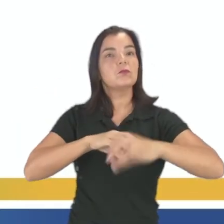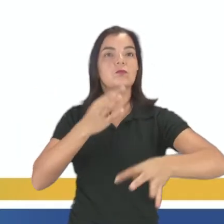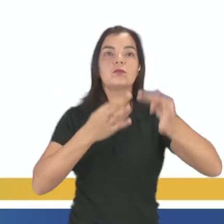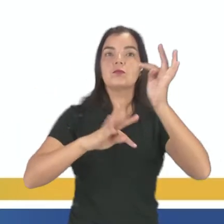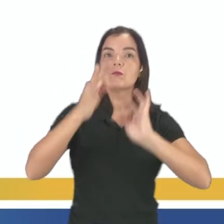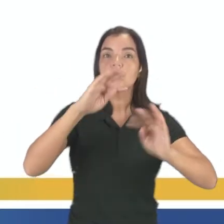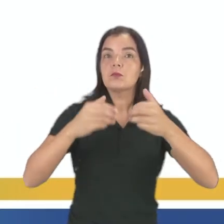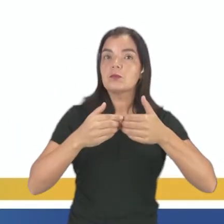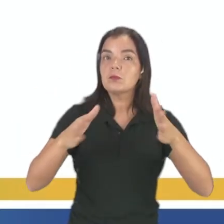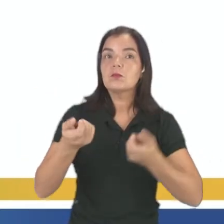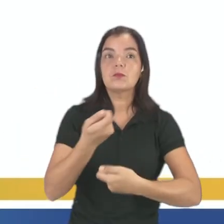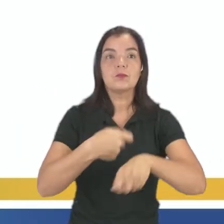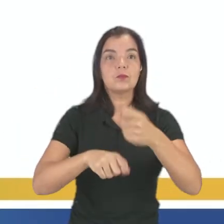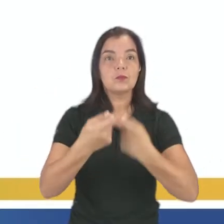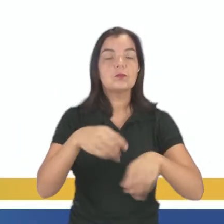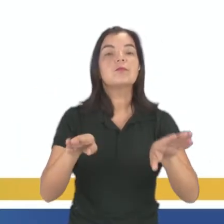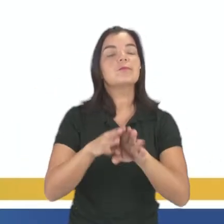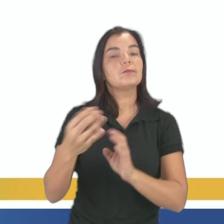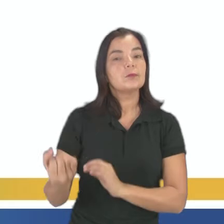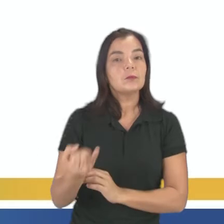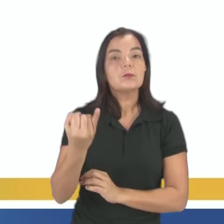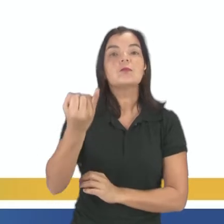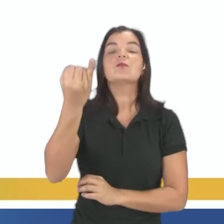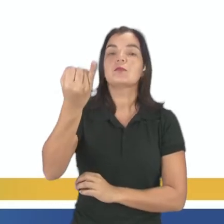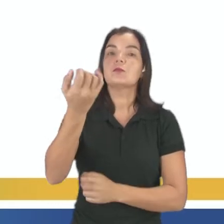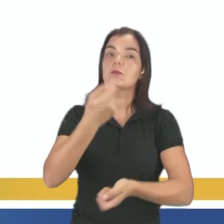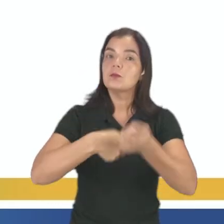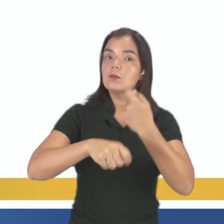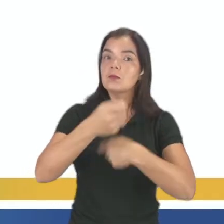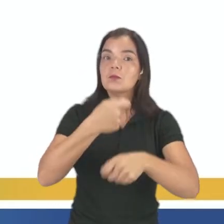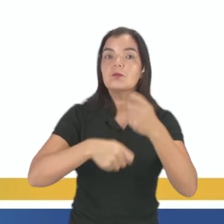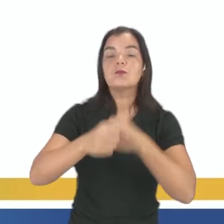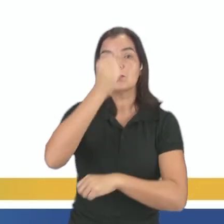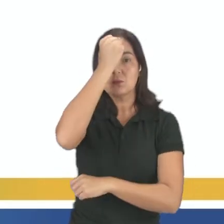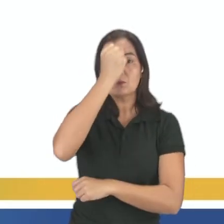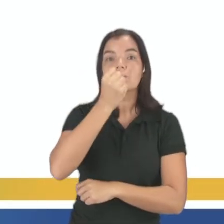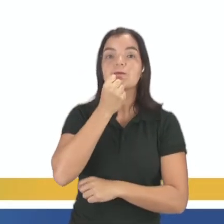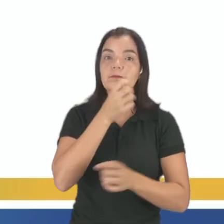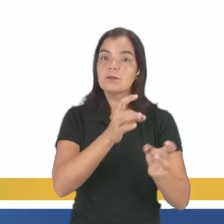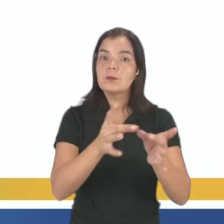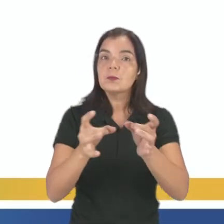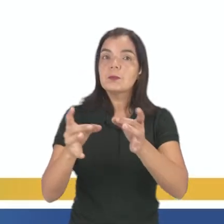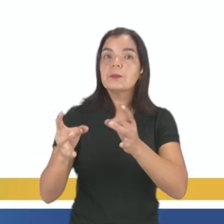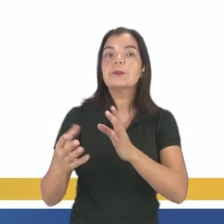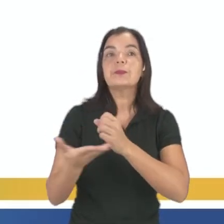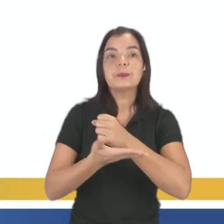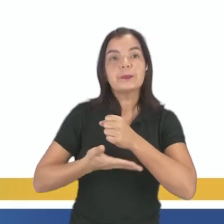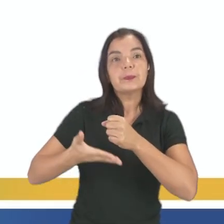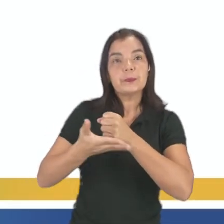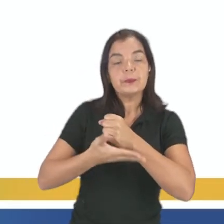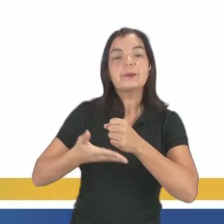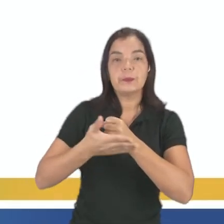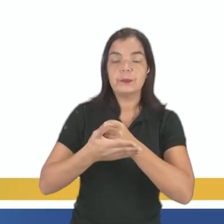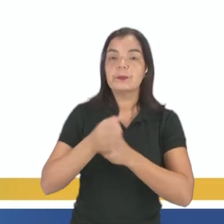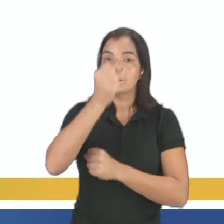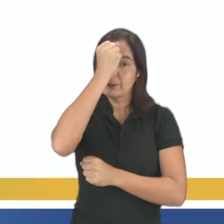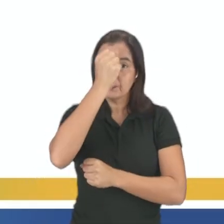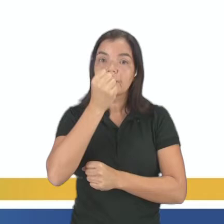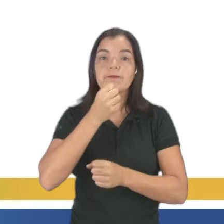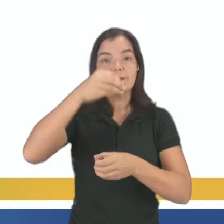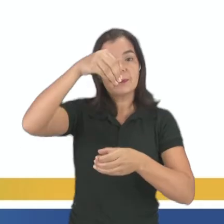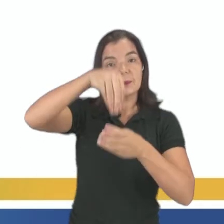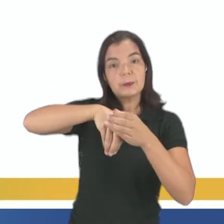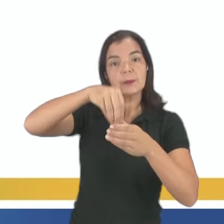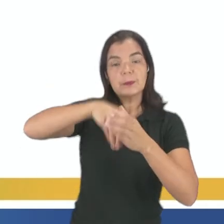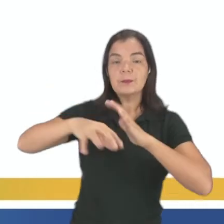zonas econômicas e, importante aqui, a economia socialista de mercado, né? Com bases socialistas aí, mas dentro